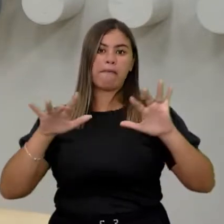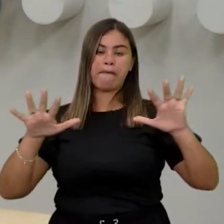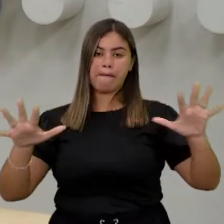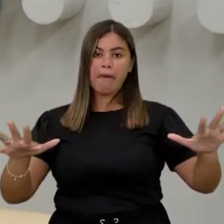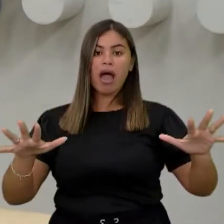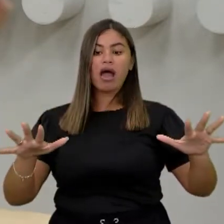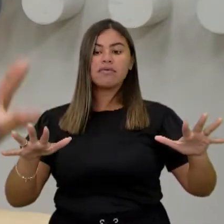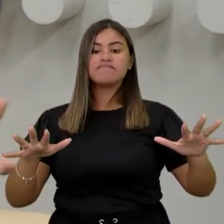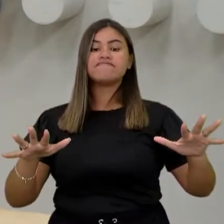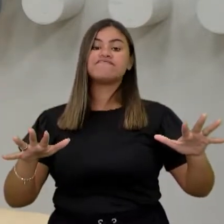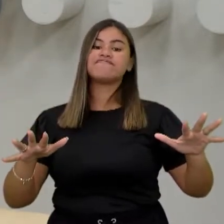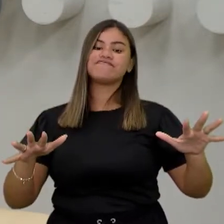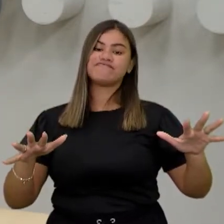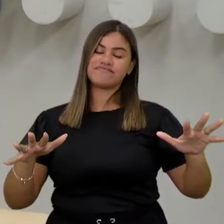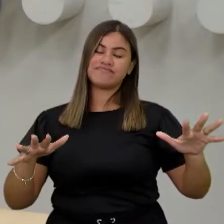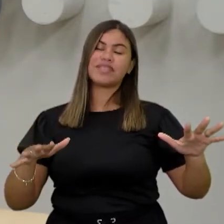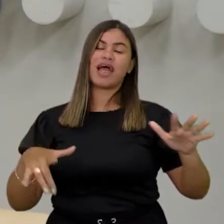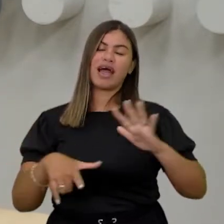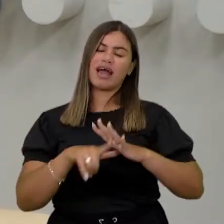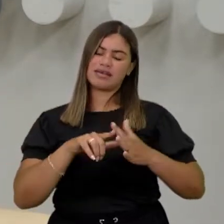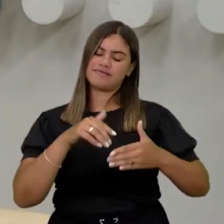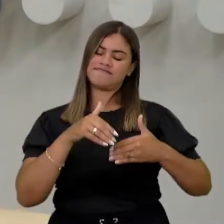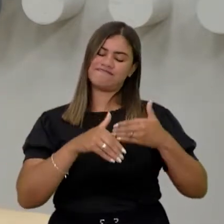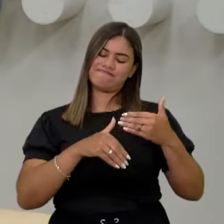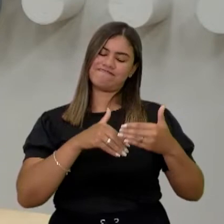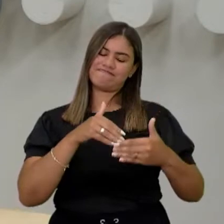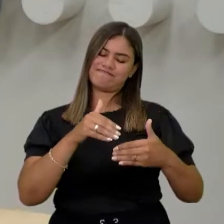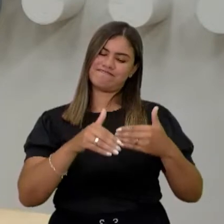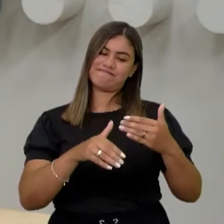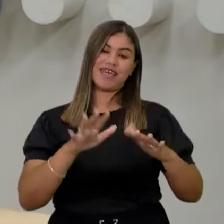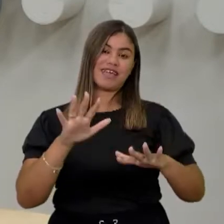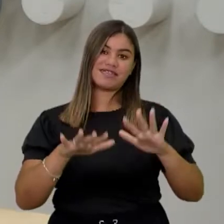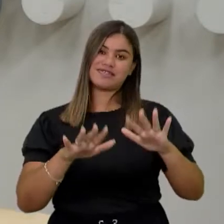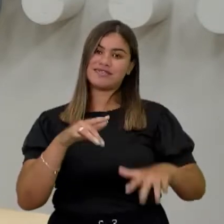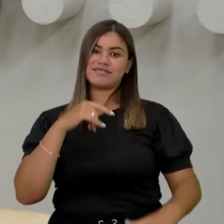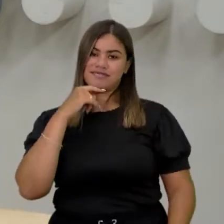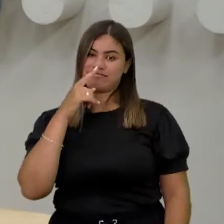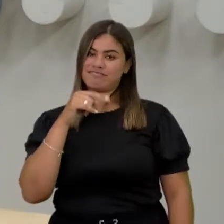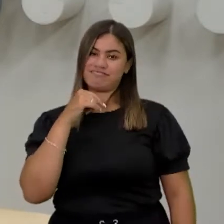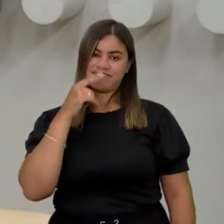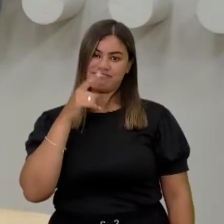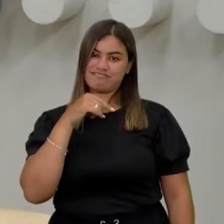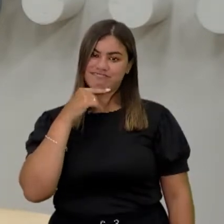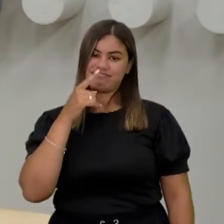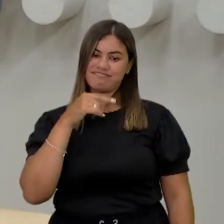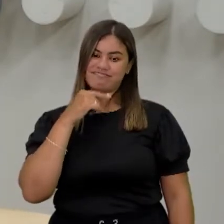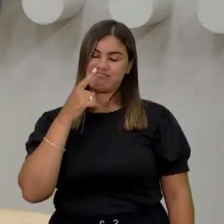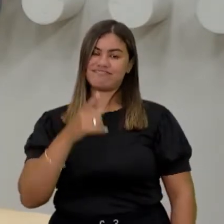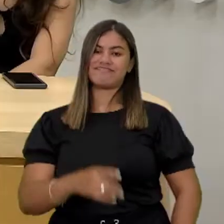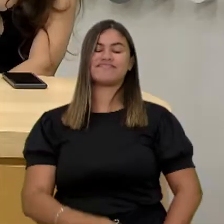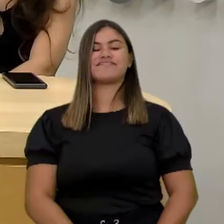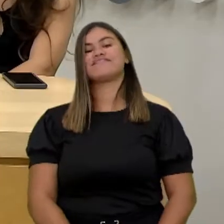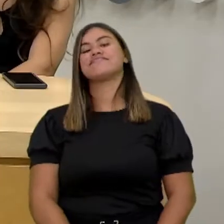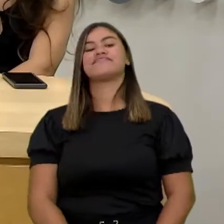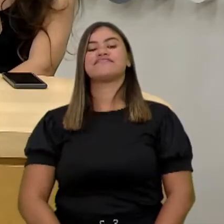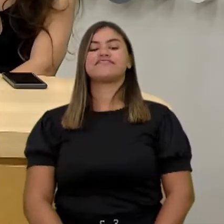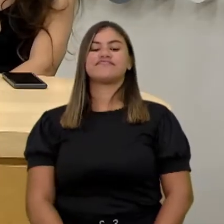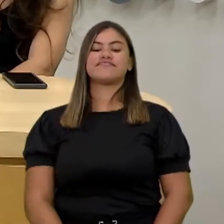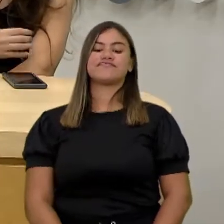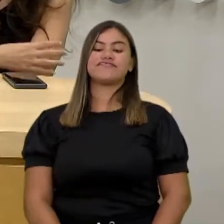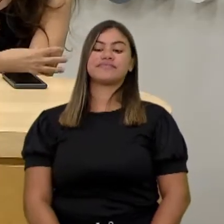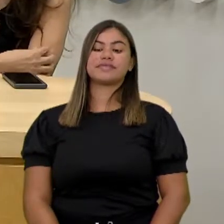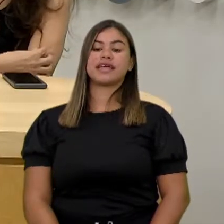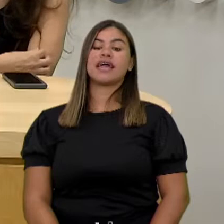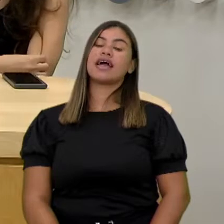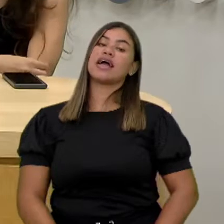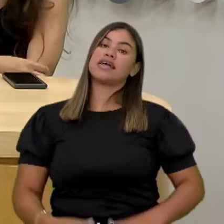alcance, tem todo um processo. E às vezes não chega, quer dizer, dificilmente chega. Deixa eu até mudar a palavra. A nossa aula, professora Tânia, como